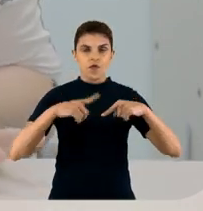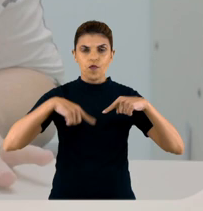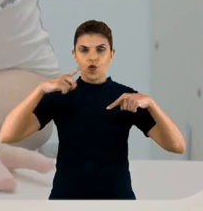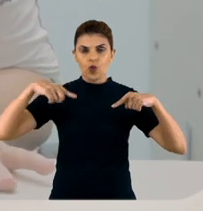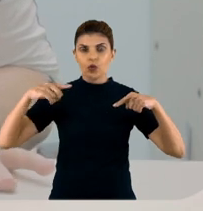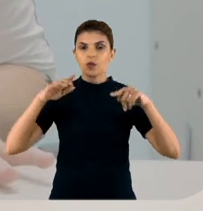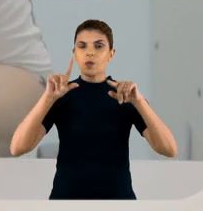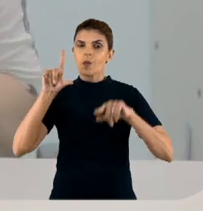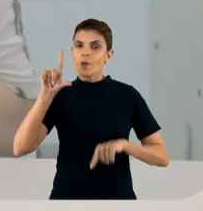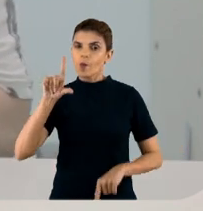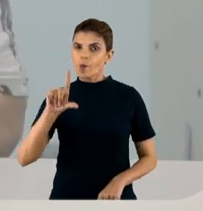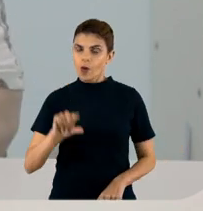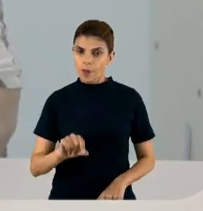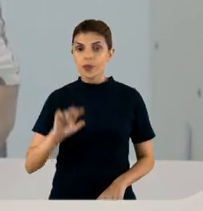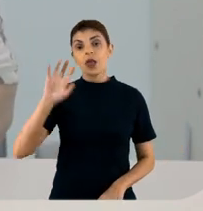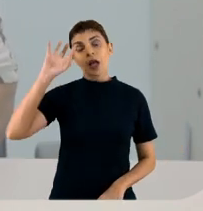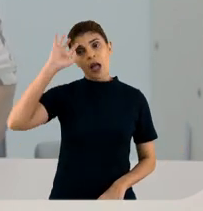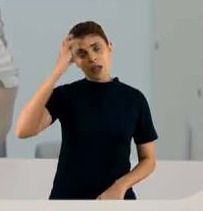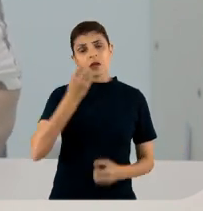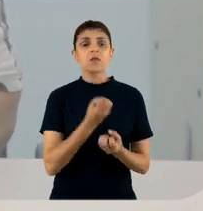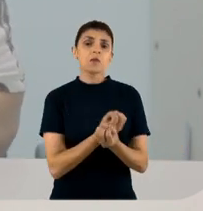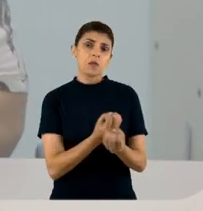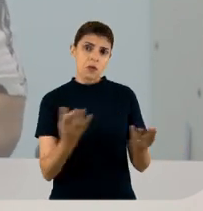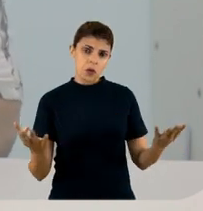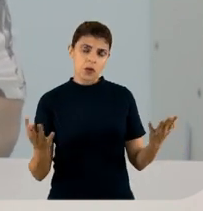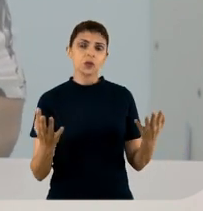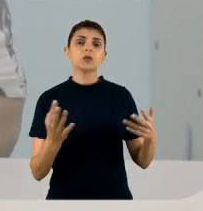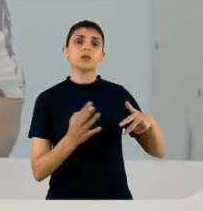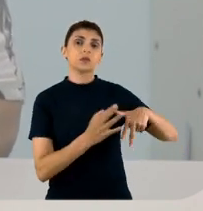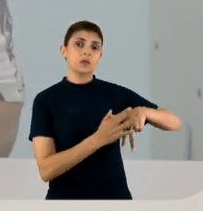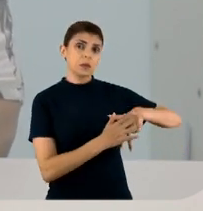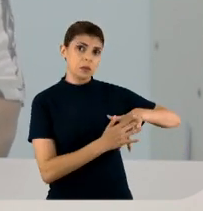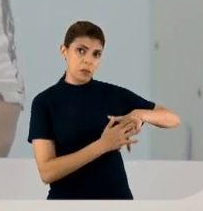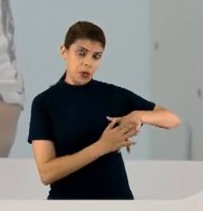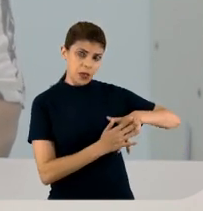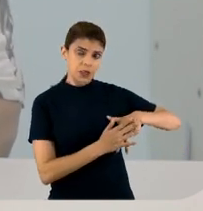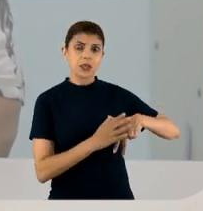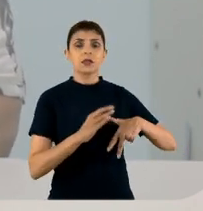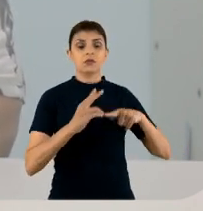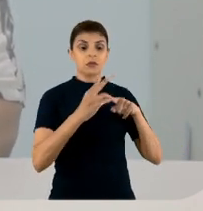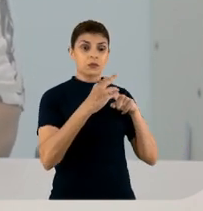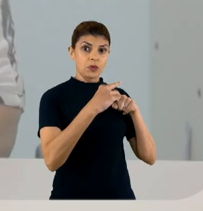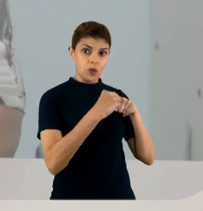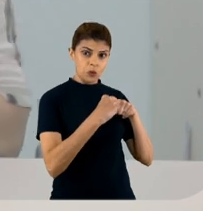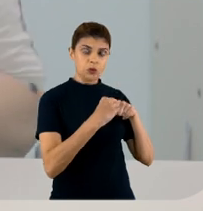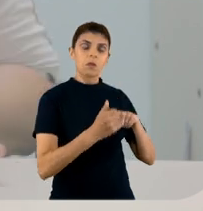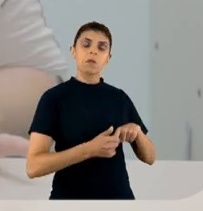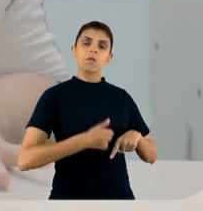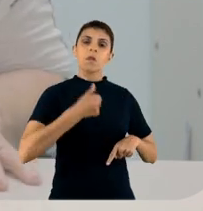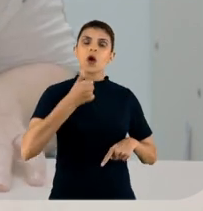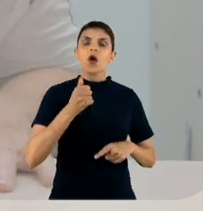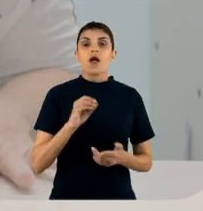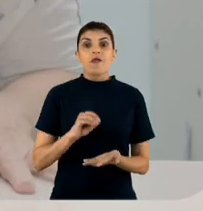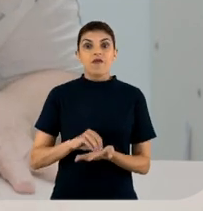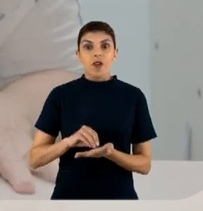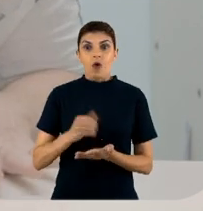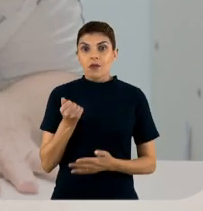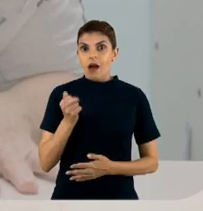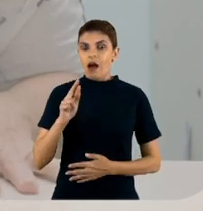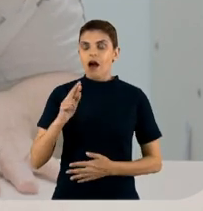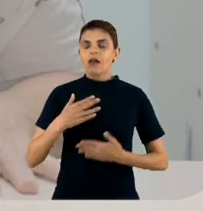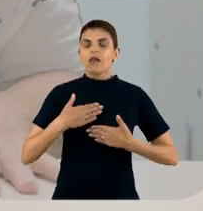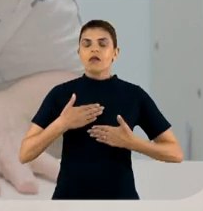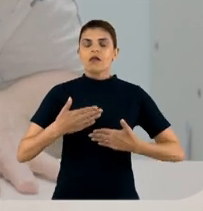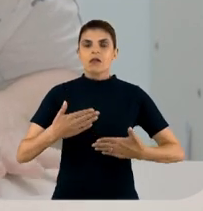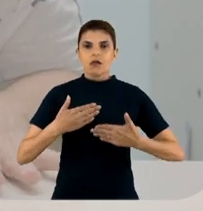baixo isso inicialmente resolve para muitos pacientes resolve a oximetria a pessoa melhora da falta de ar mas